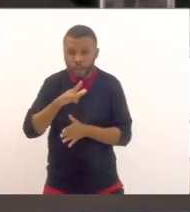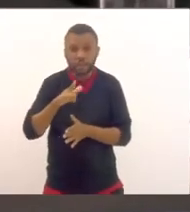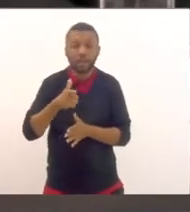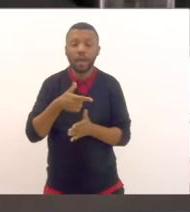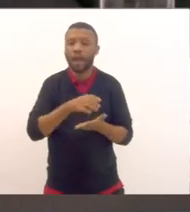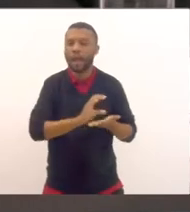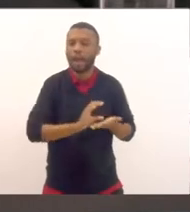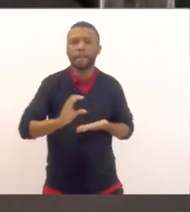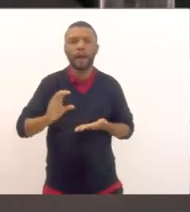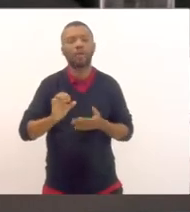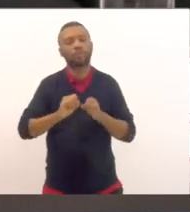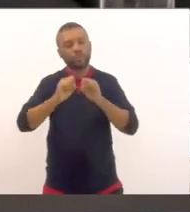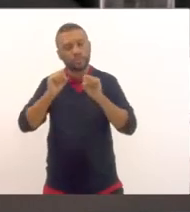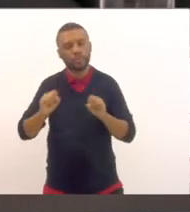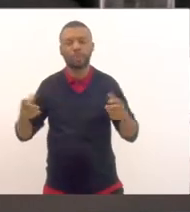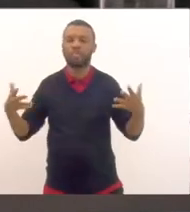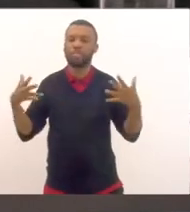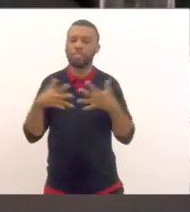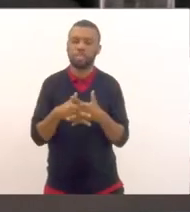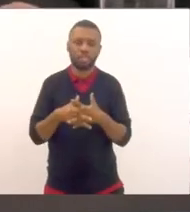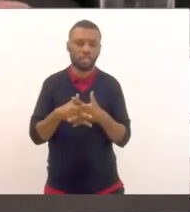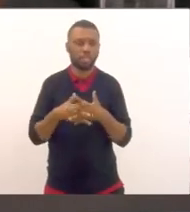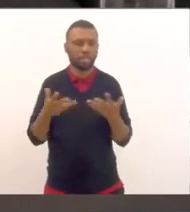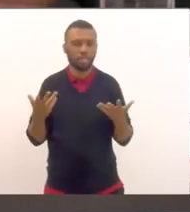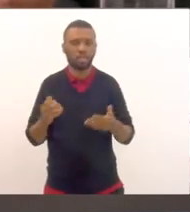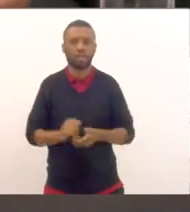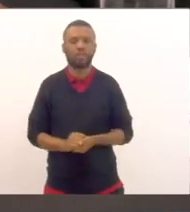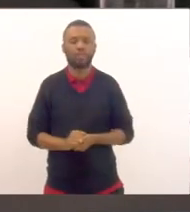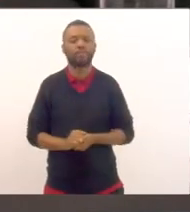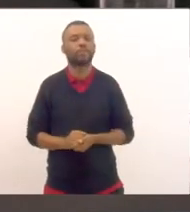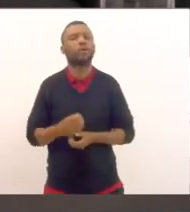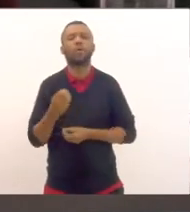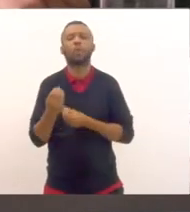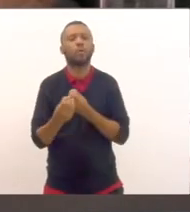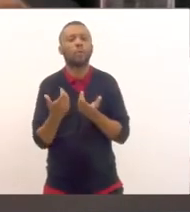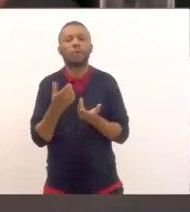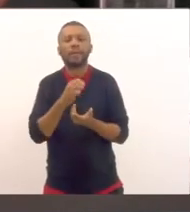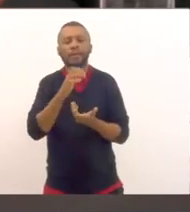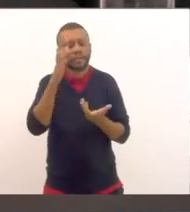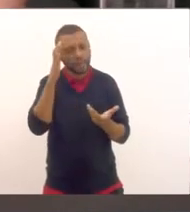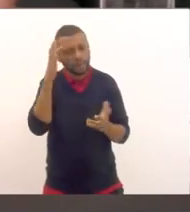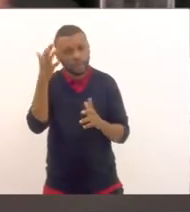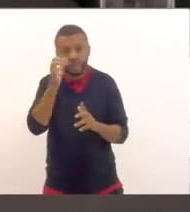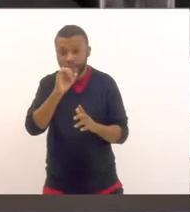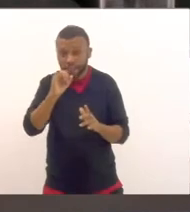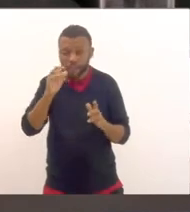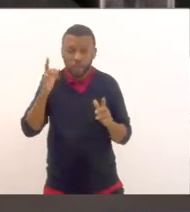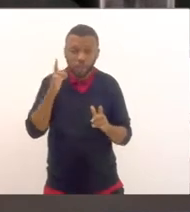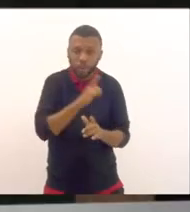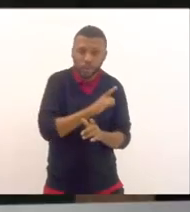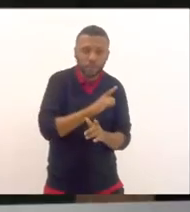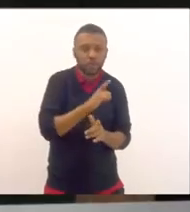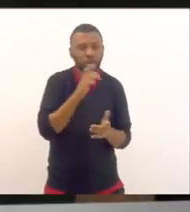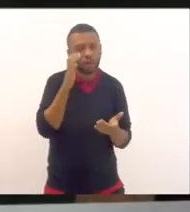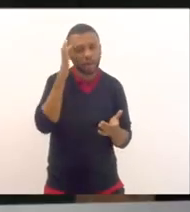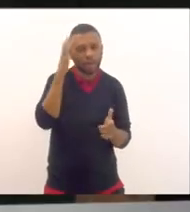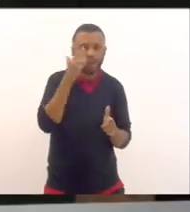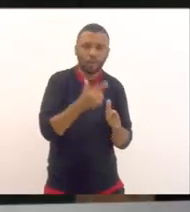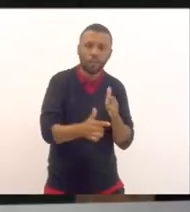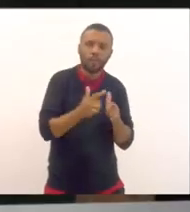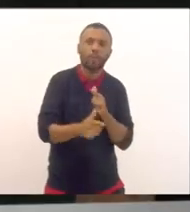o sistema entrará em colapso Então queria saber do Senhor Como é que tá essa situação se tivesse resolvido ou não a